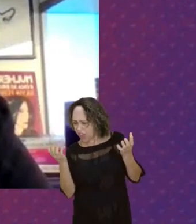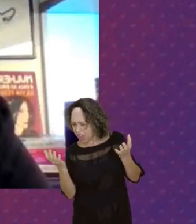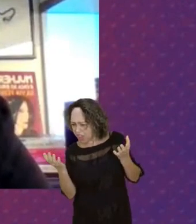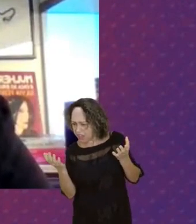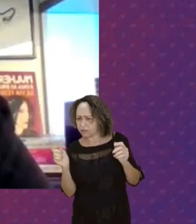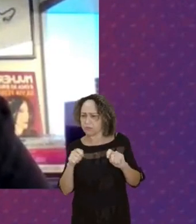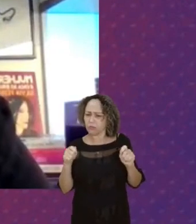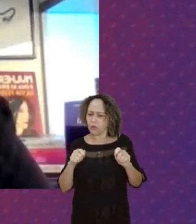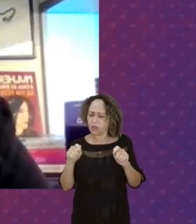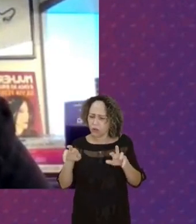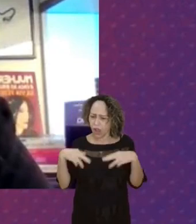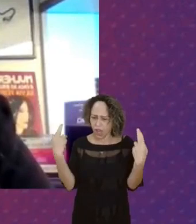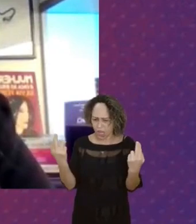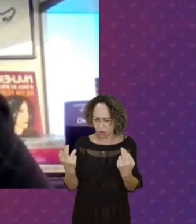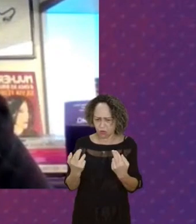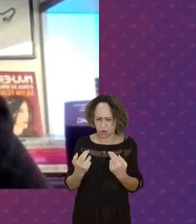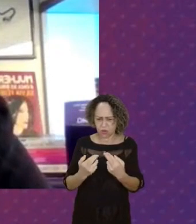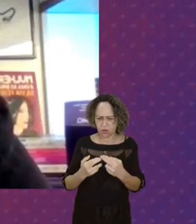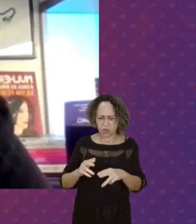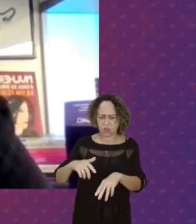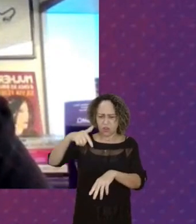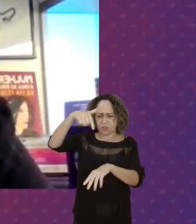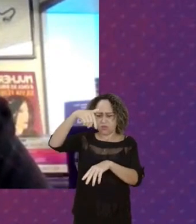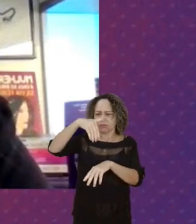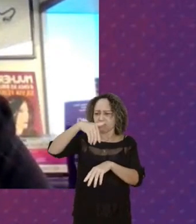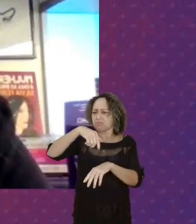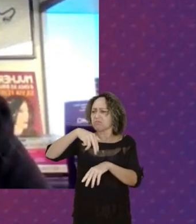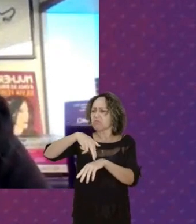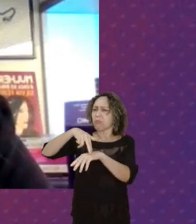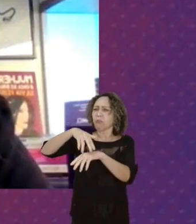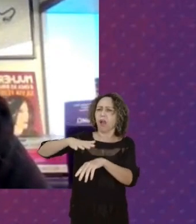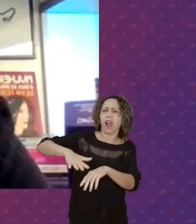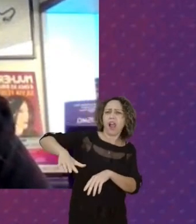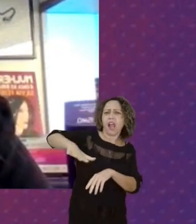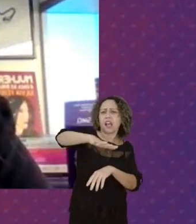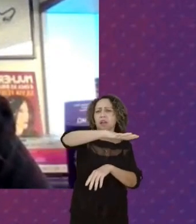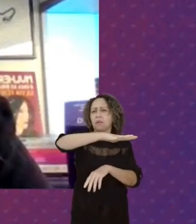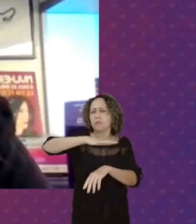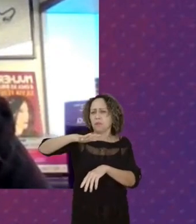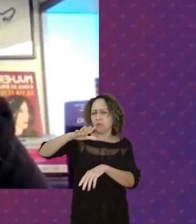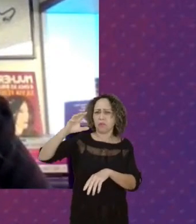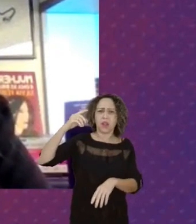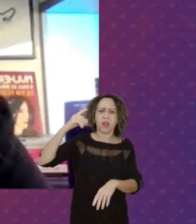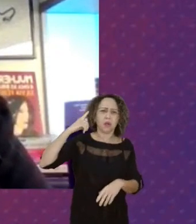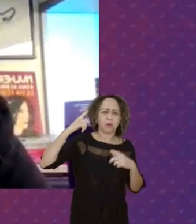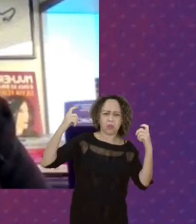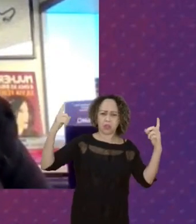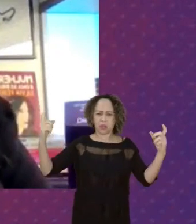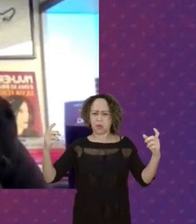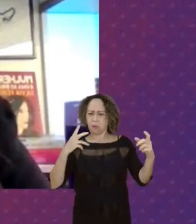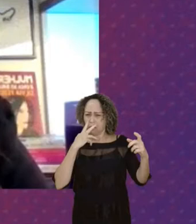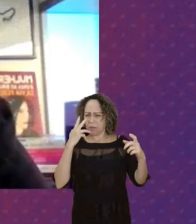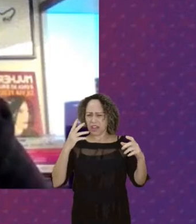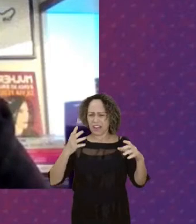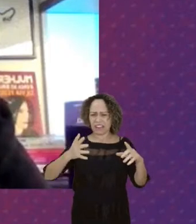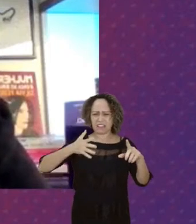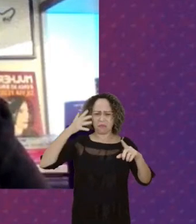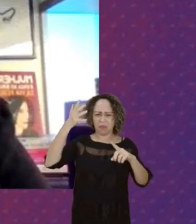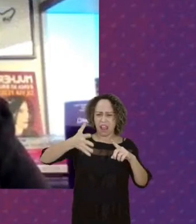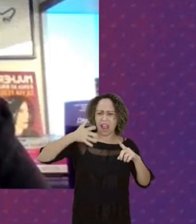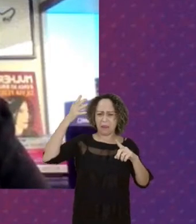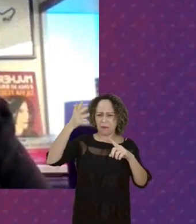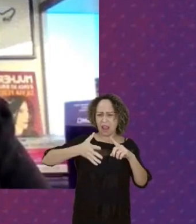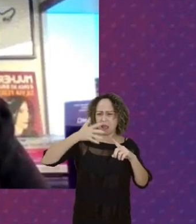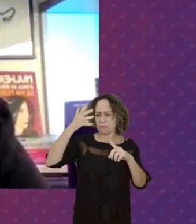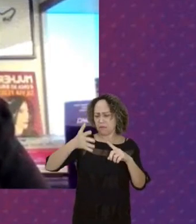uma reunião em praça pública com aparelho de som, parecendo até mesmo um comício? Pode fazer, desde que você não gasta um